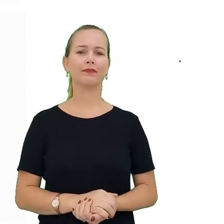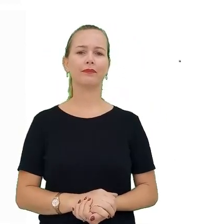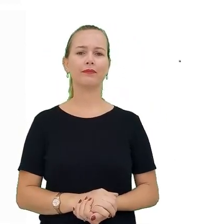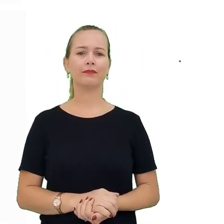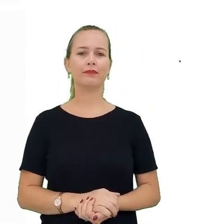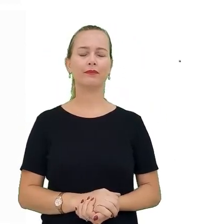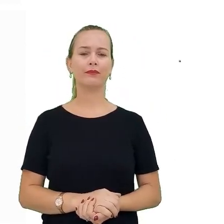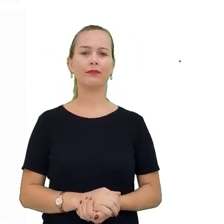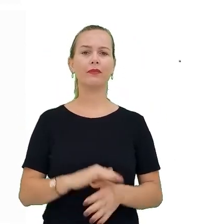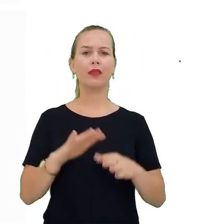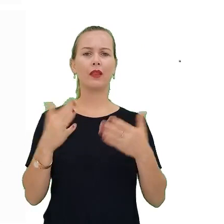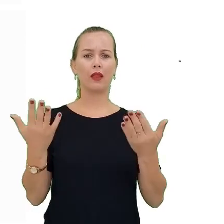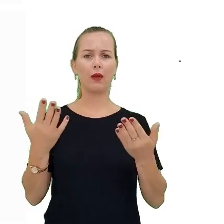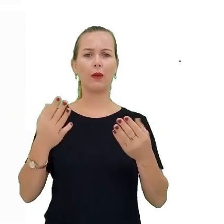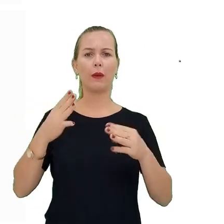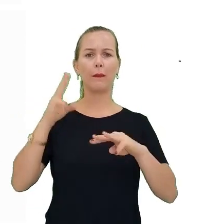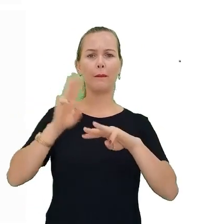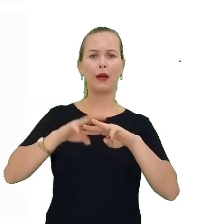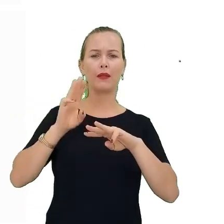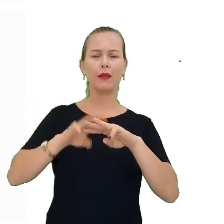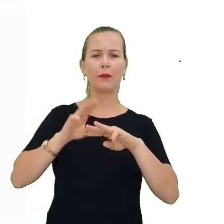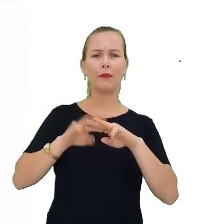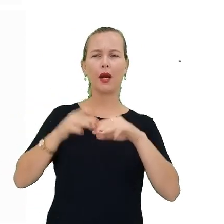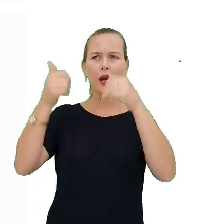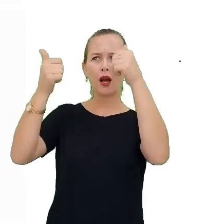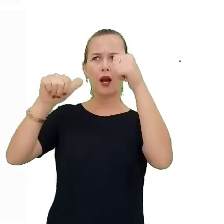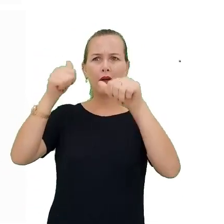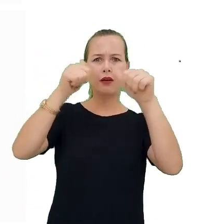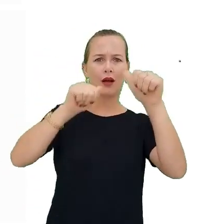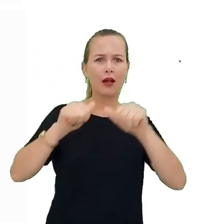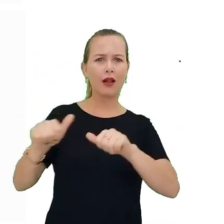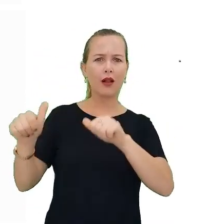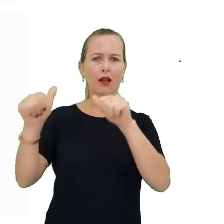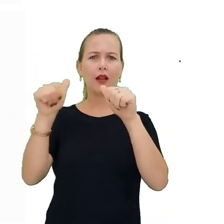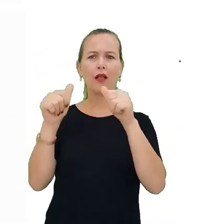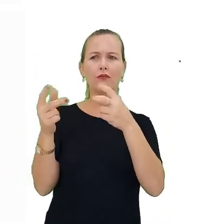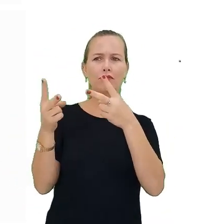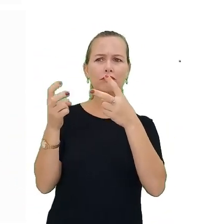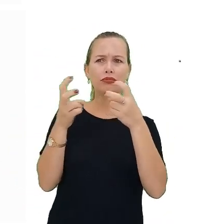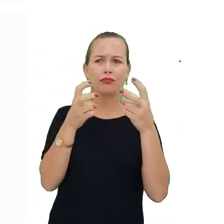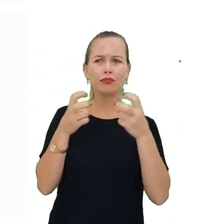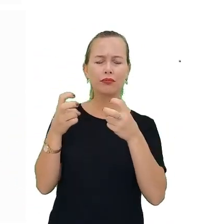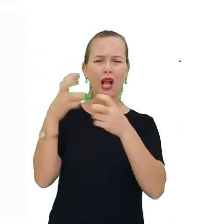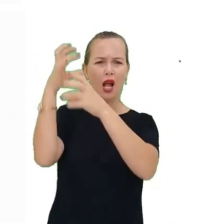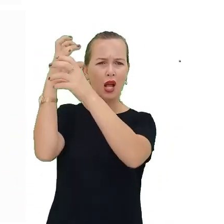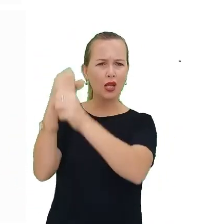A explicação lógica matemática é que não se deve somar os valores de forma